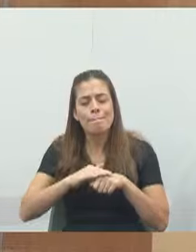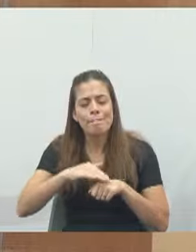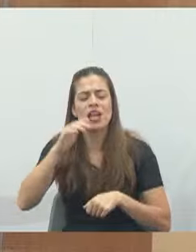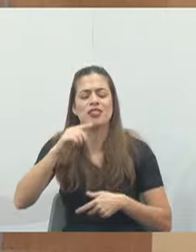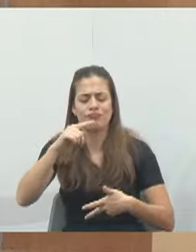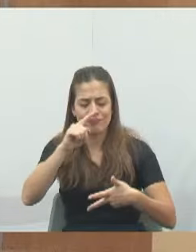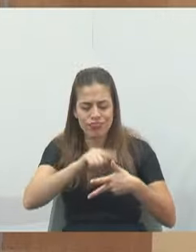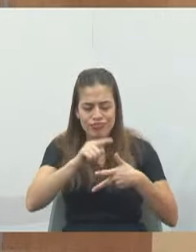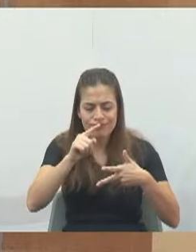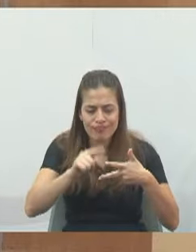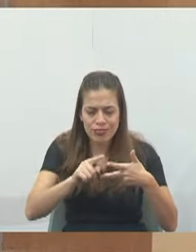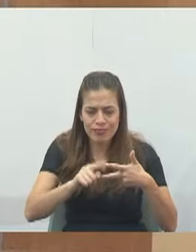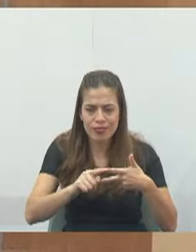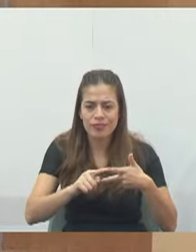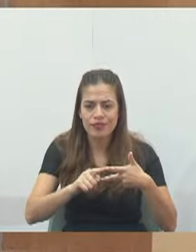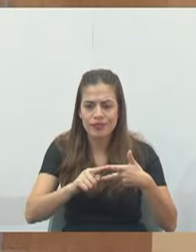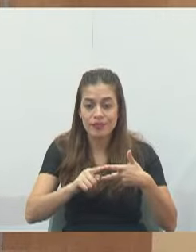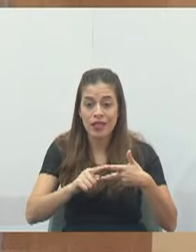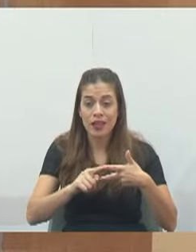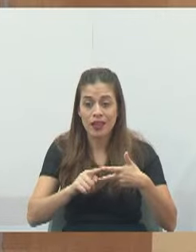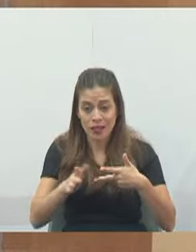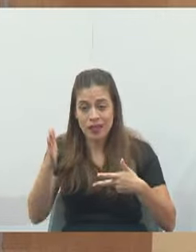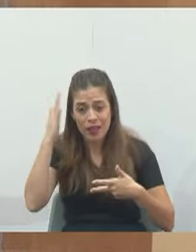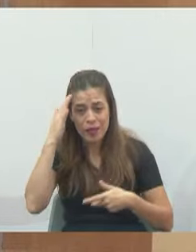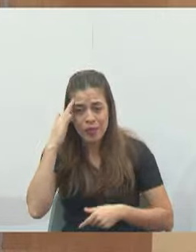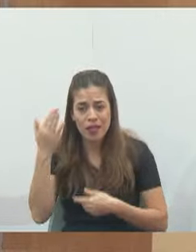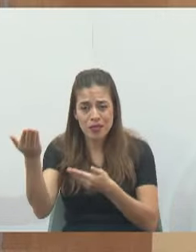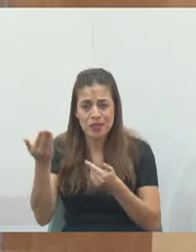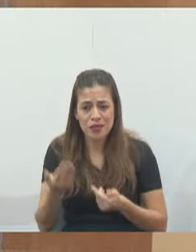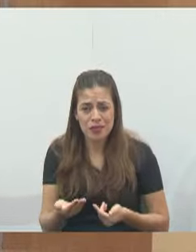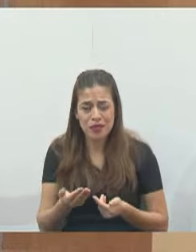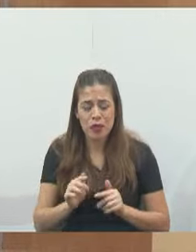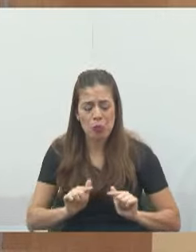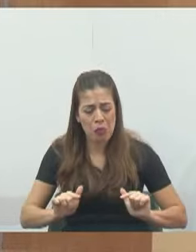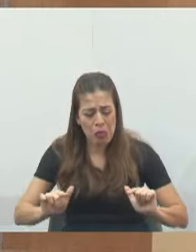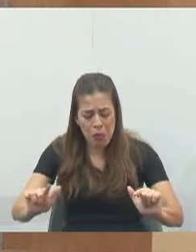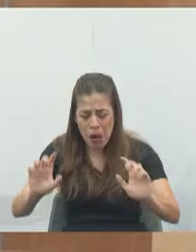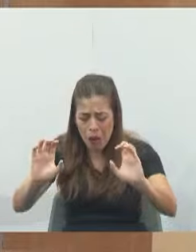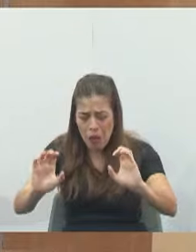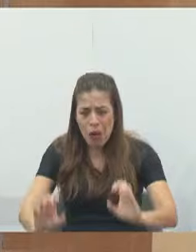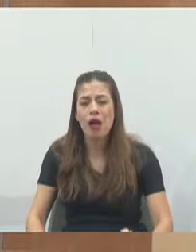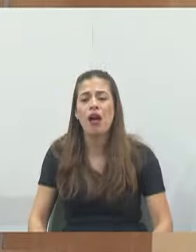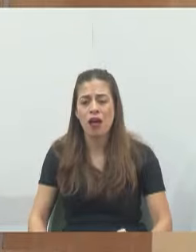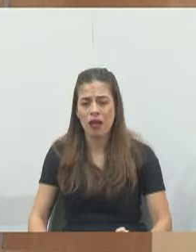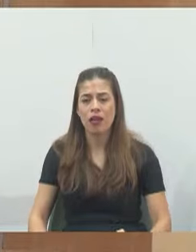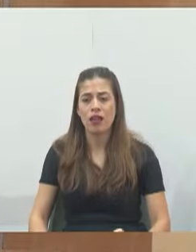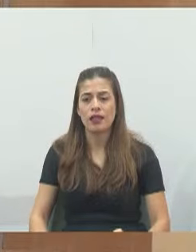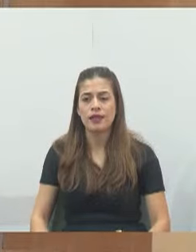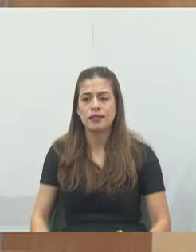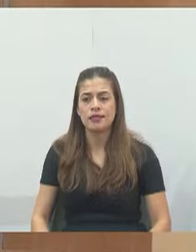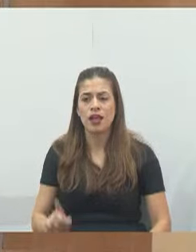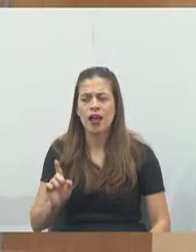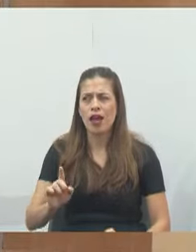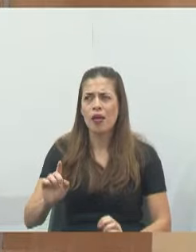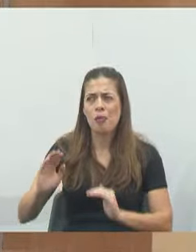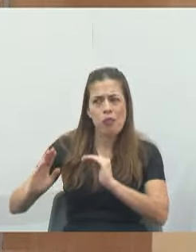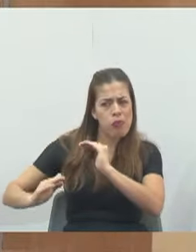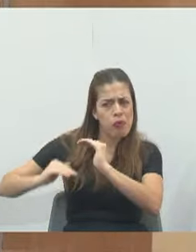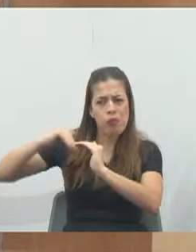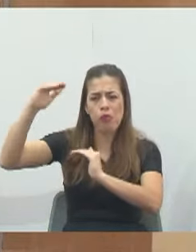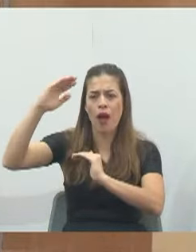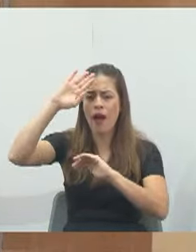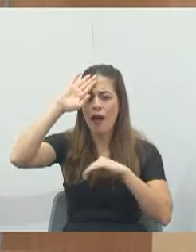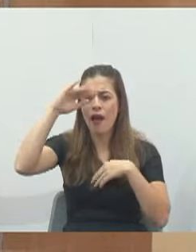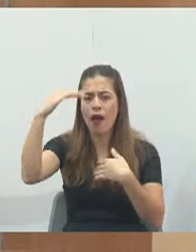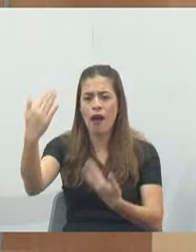para você receber esse título. Sabendo, né, que esse título de cidadania é a maior honraria